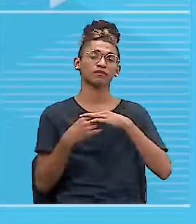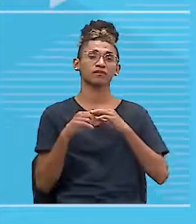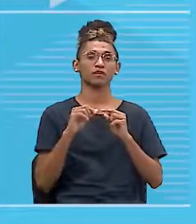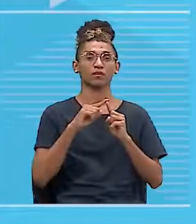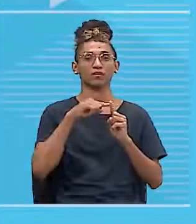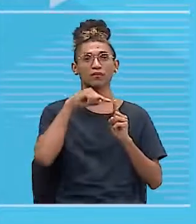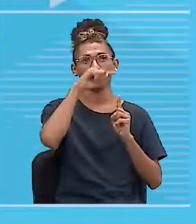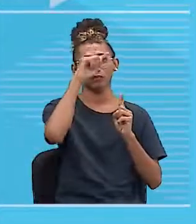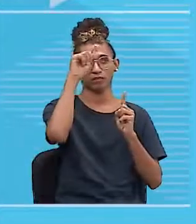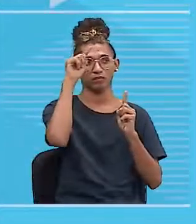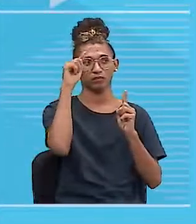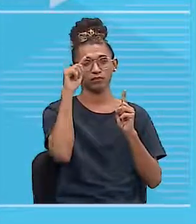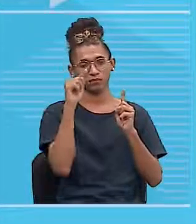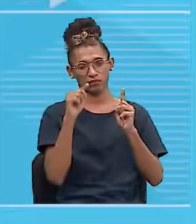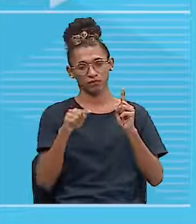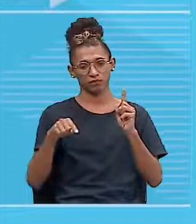foi diminuindo